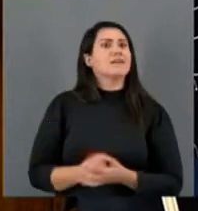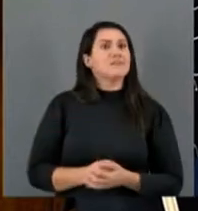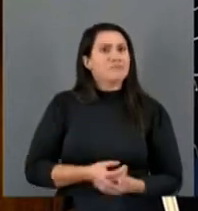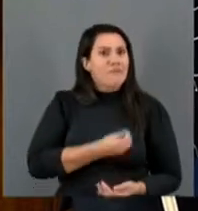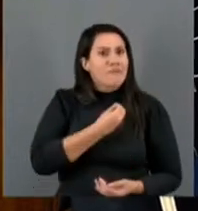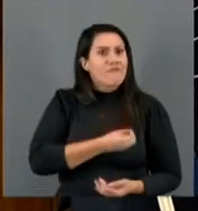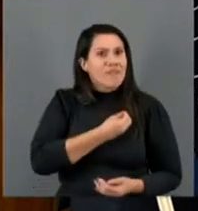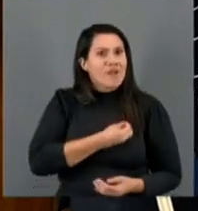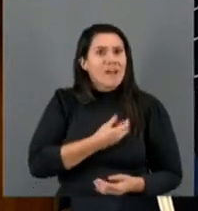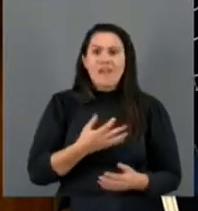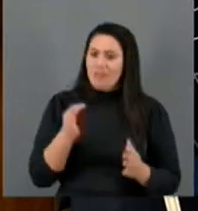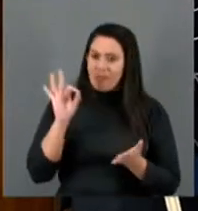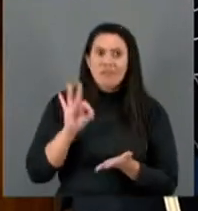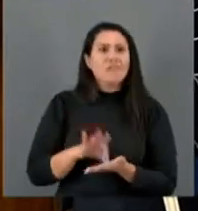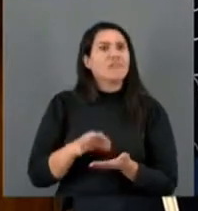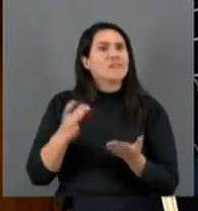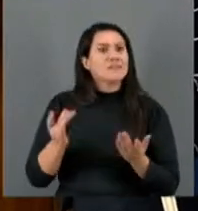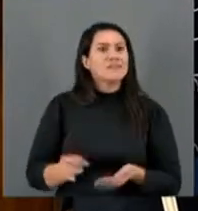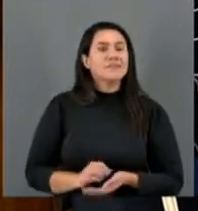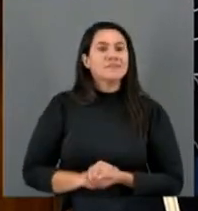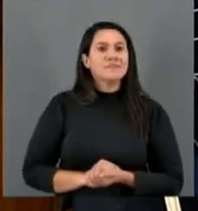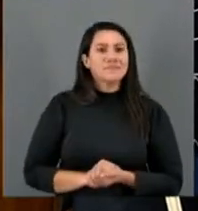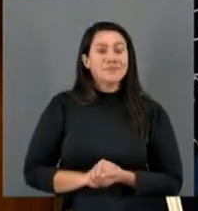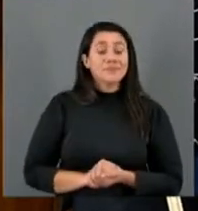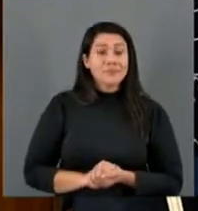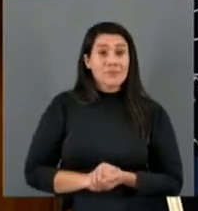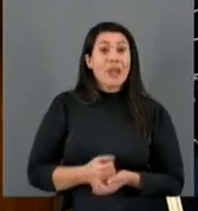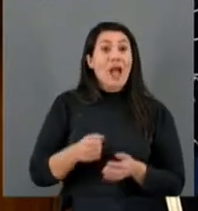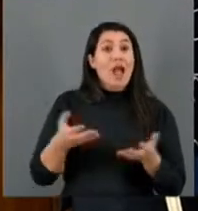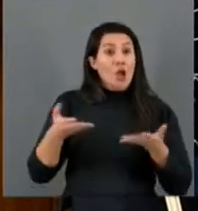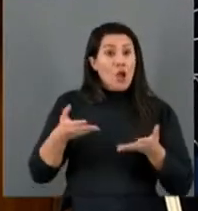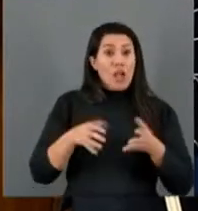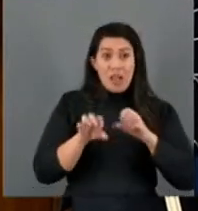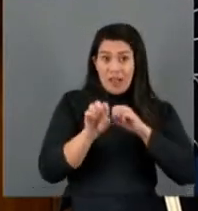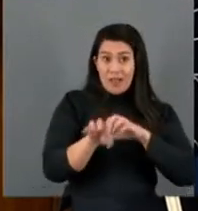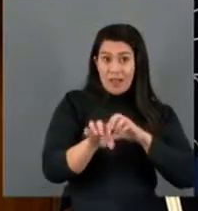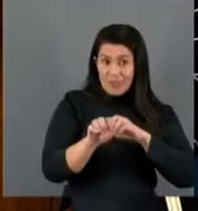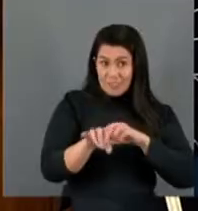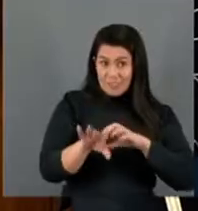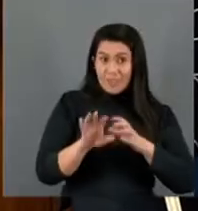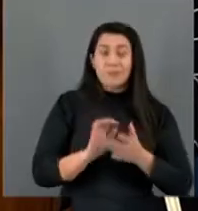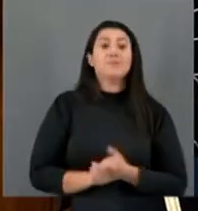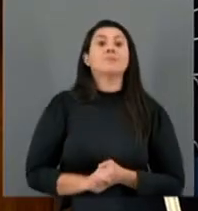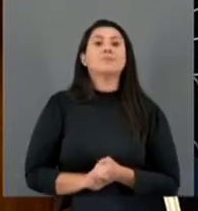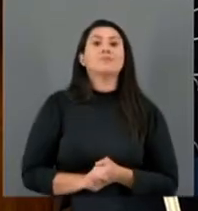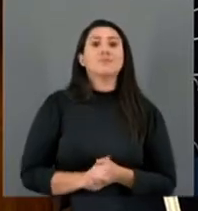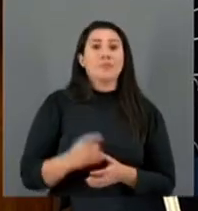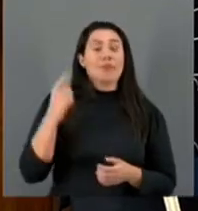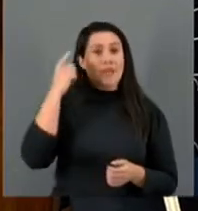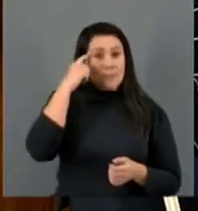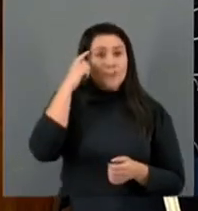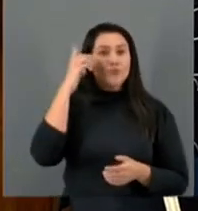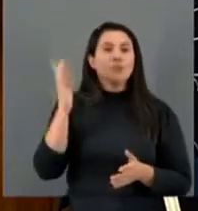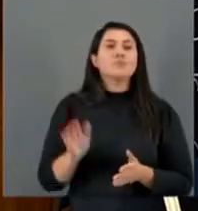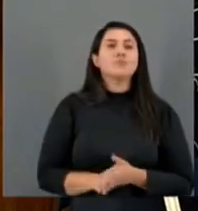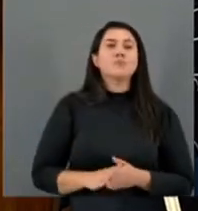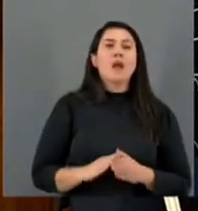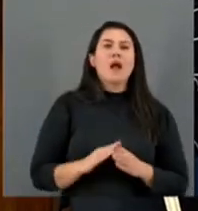sala de aula custa 140 mil reais, 130 mil reais. Uma escola de 10 salas, estou fazendo aqui